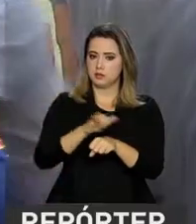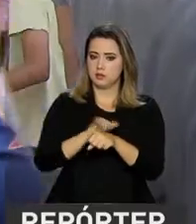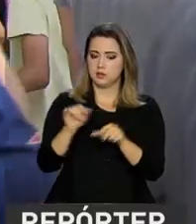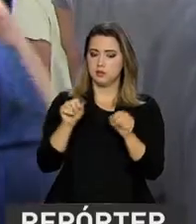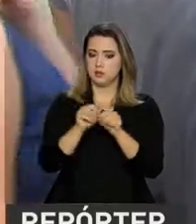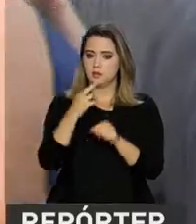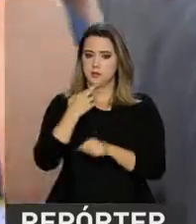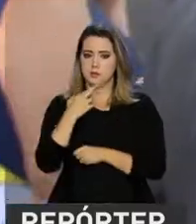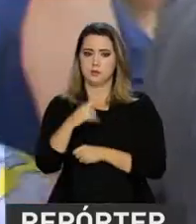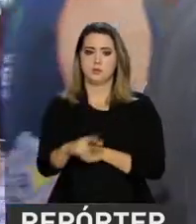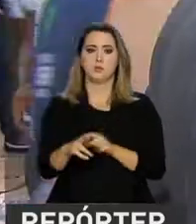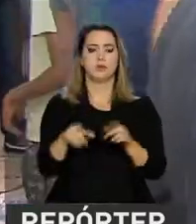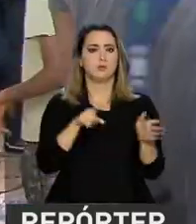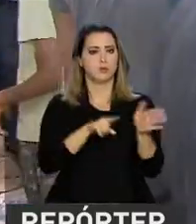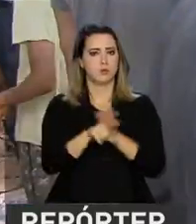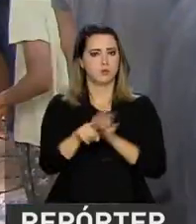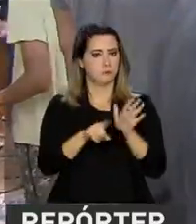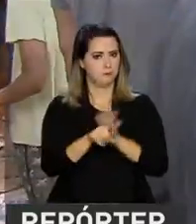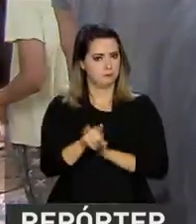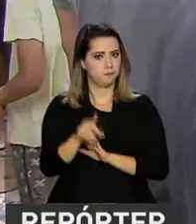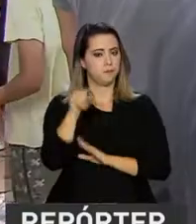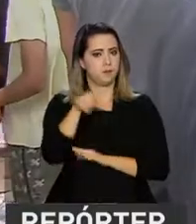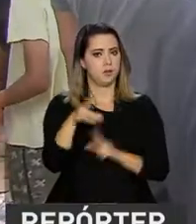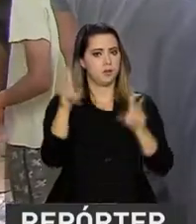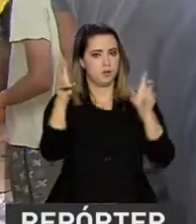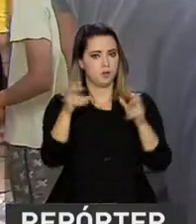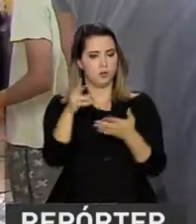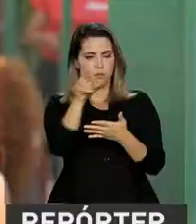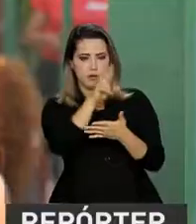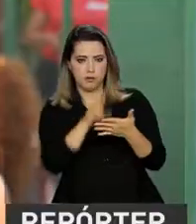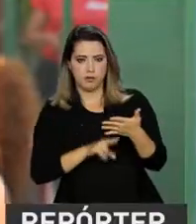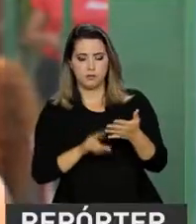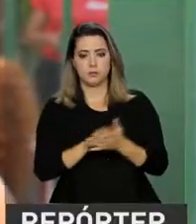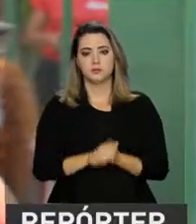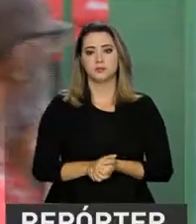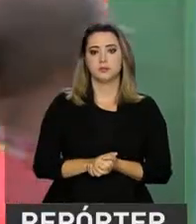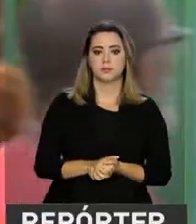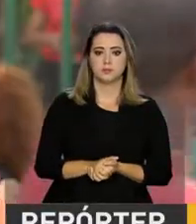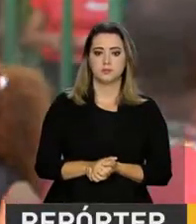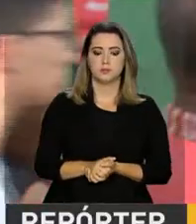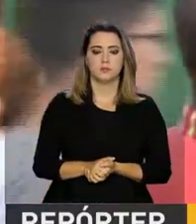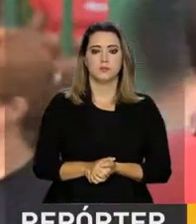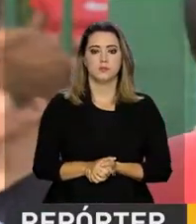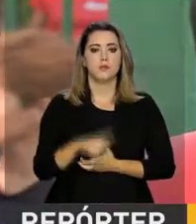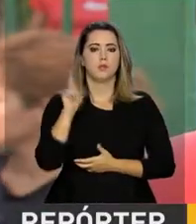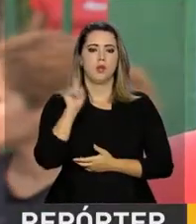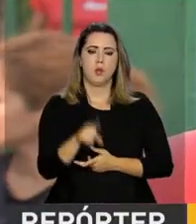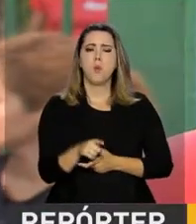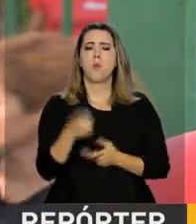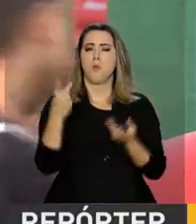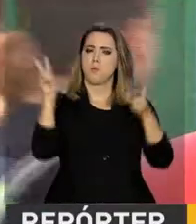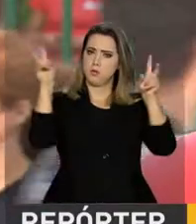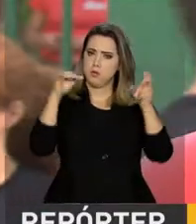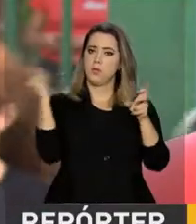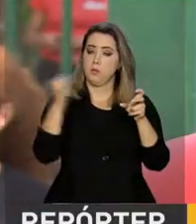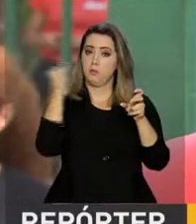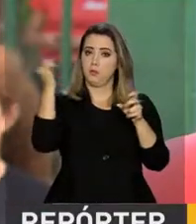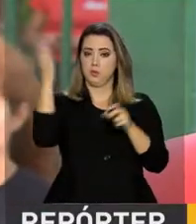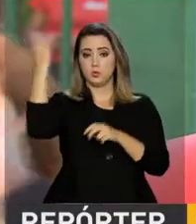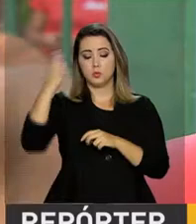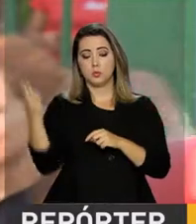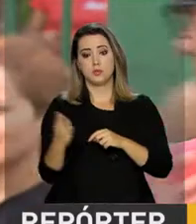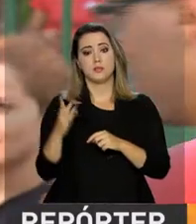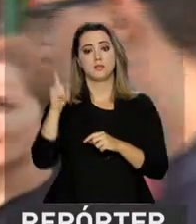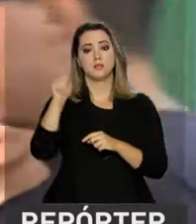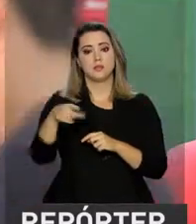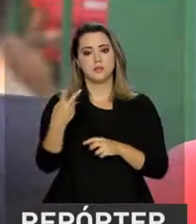para responder às perguntas, que passa pelo tema da redação. Eu acho que o tema vai ser bem relevante para o Brasil,